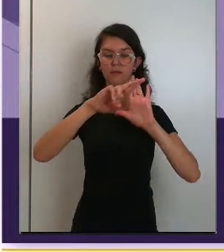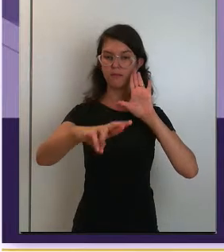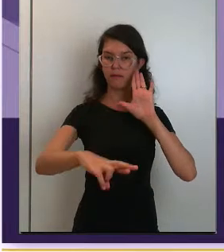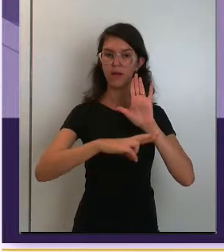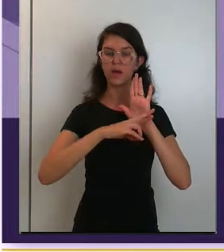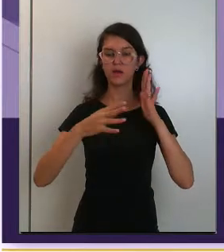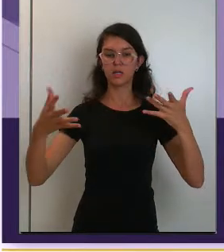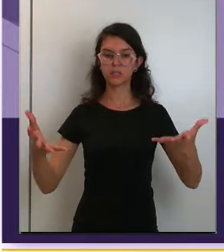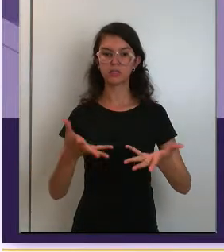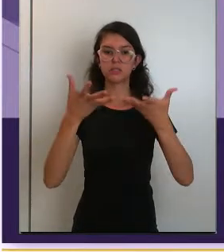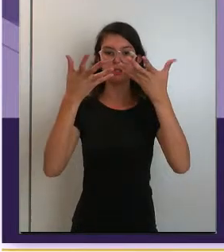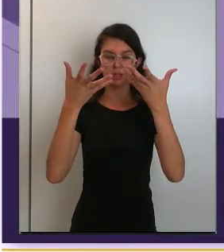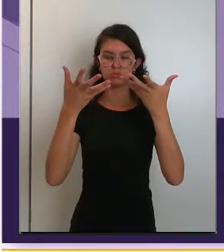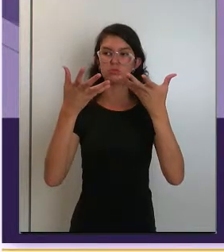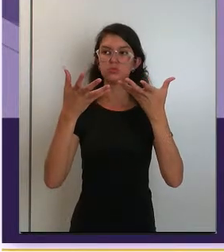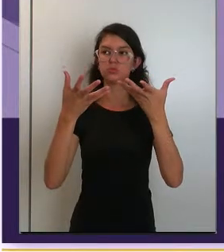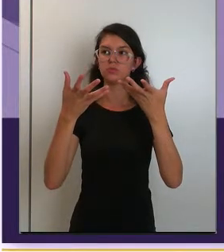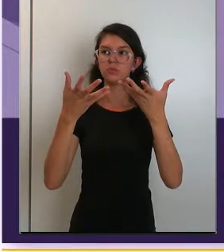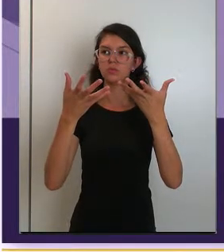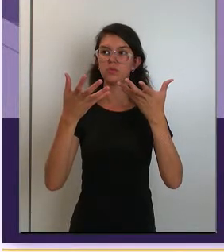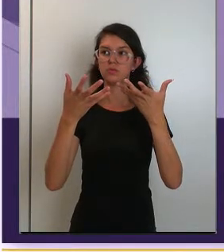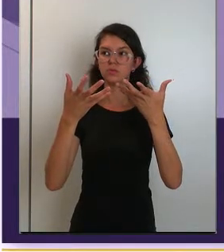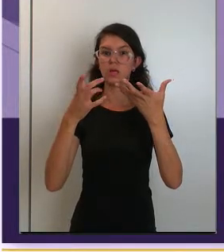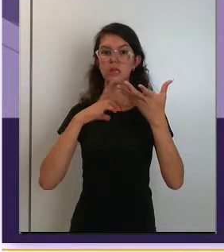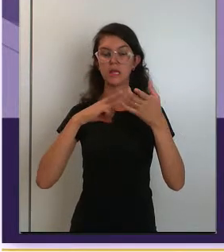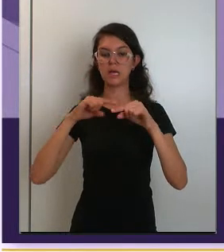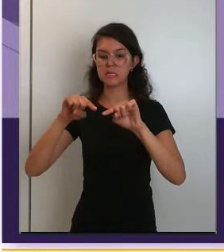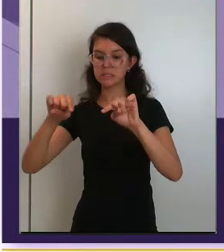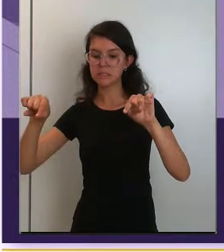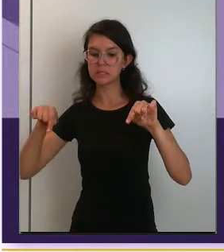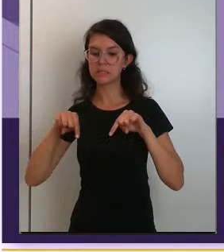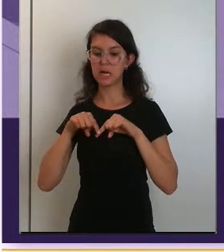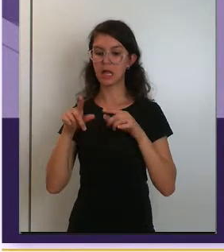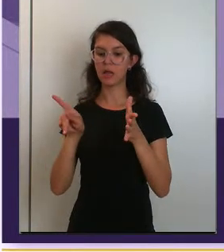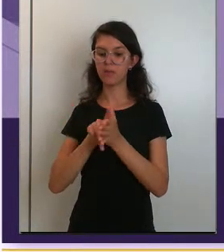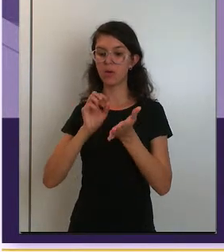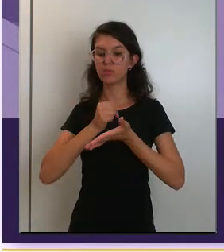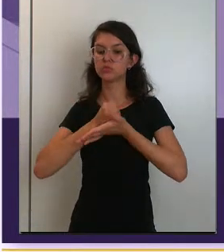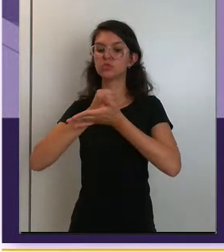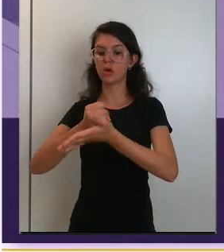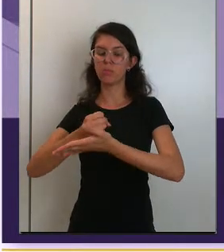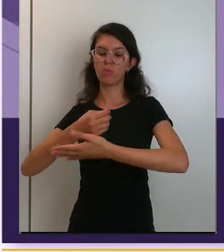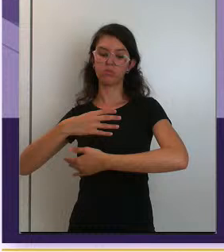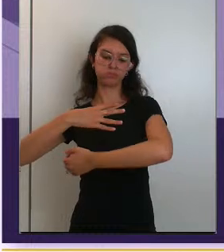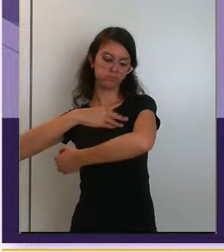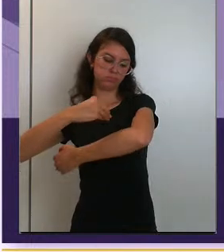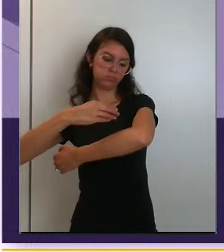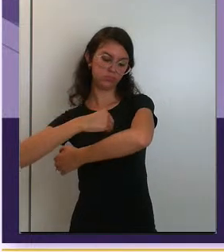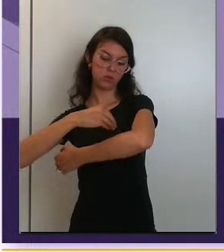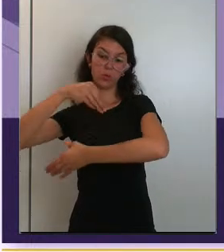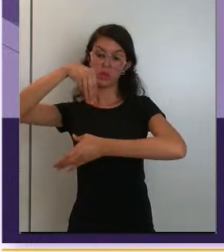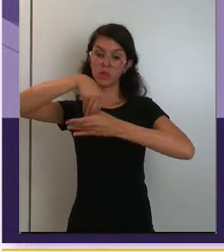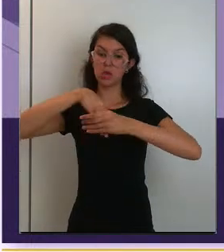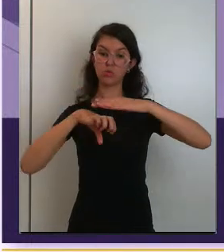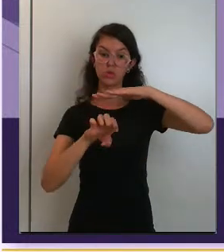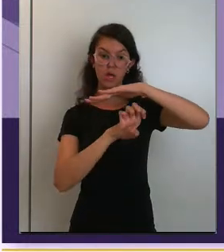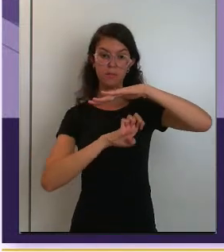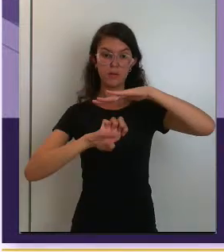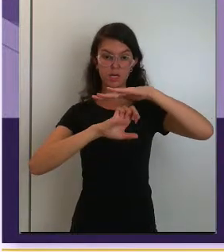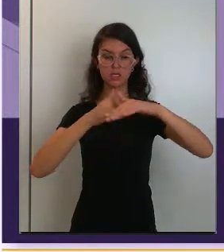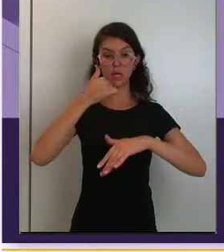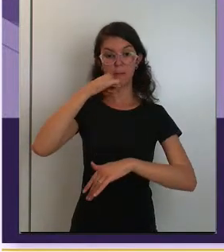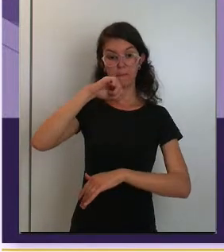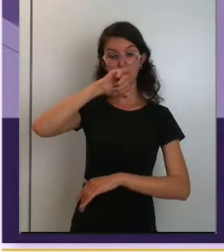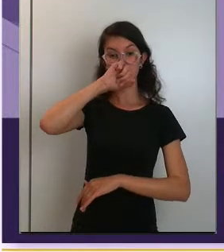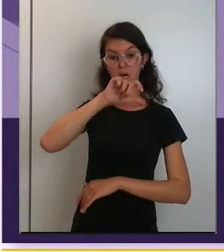a implementação de salas de apoio à amamentação em empresas, aí para aquelas mães que